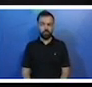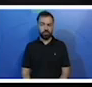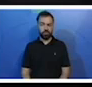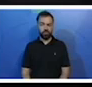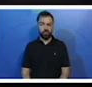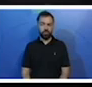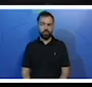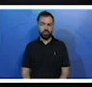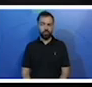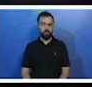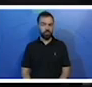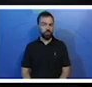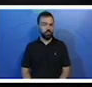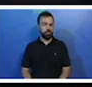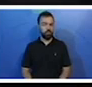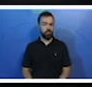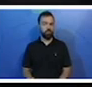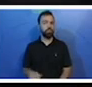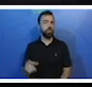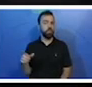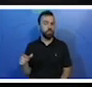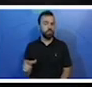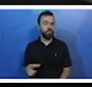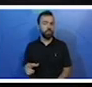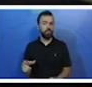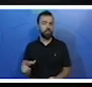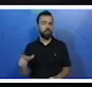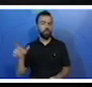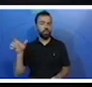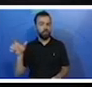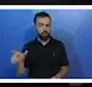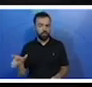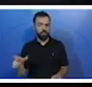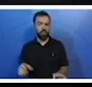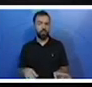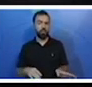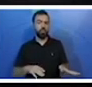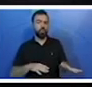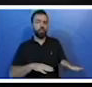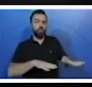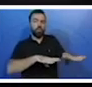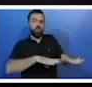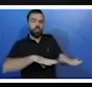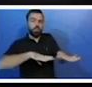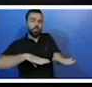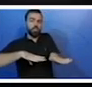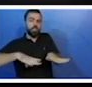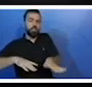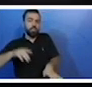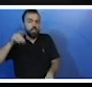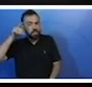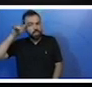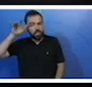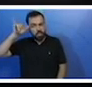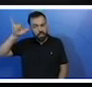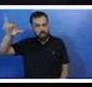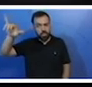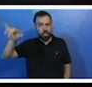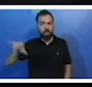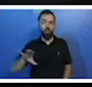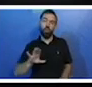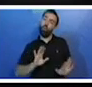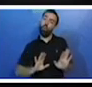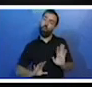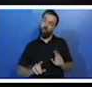grande maioria das vezes, as pessoas que não querem enfrentar um trânsito, enfrentar um transporte coletivo, ou ainda como uma forma de preservação de meio ambiente, para